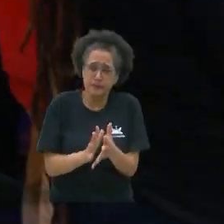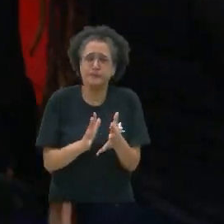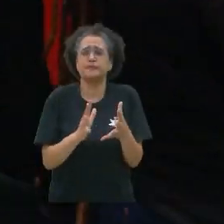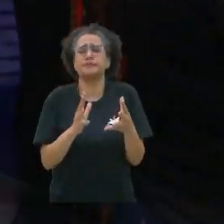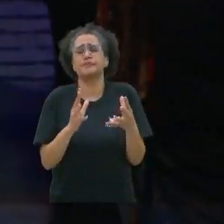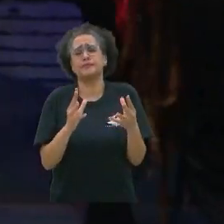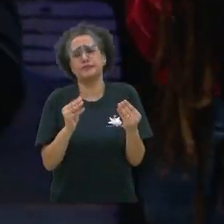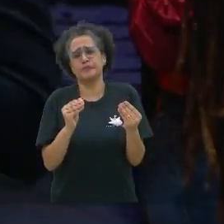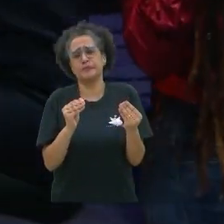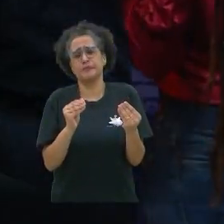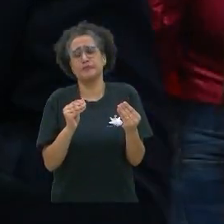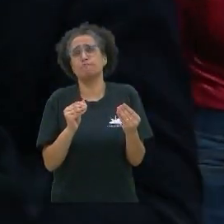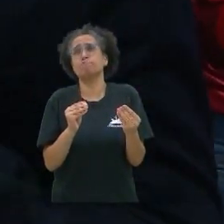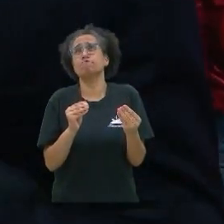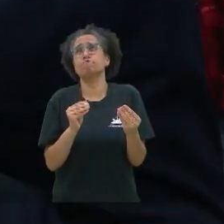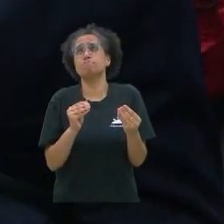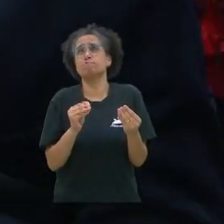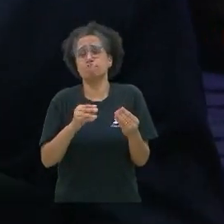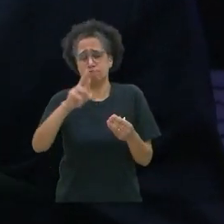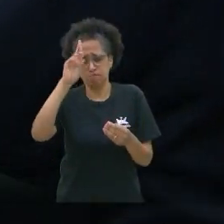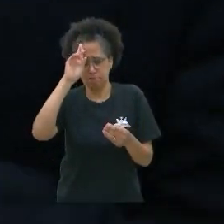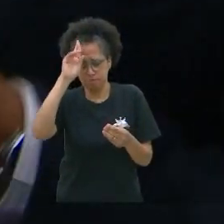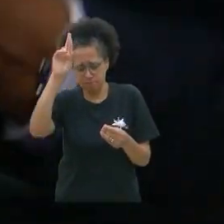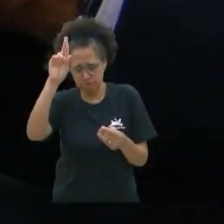Cura, Senhor, onde